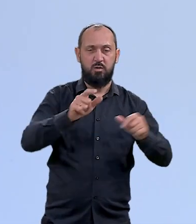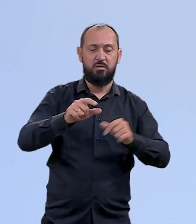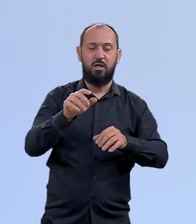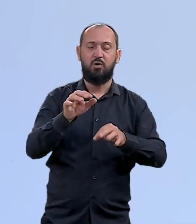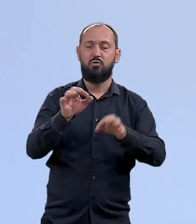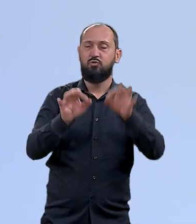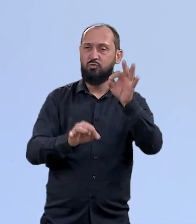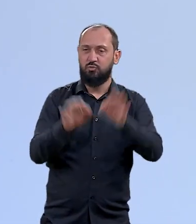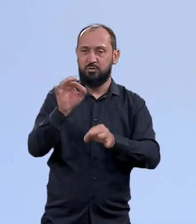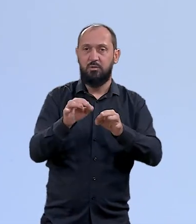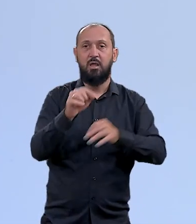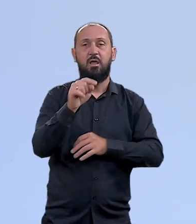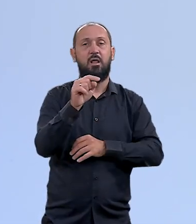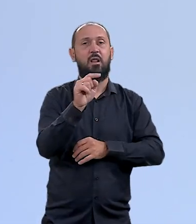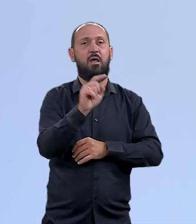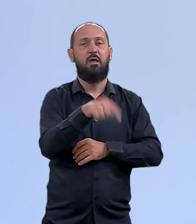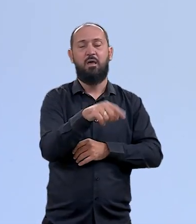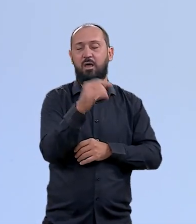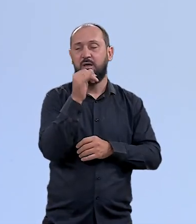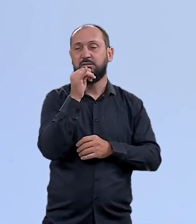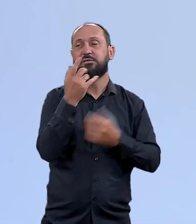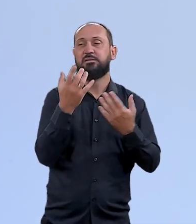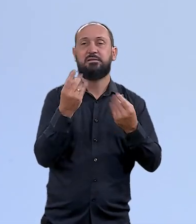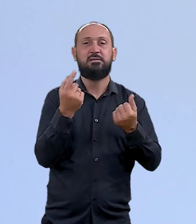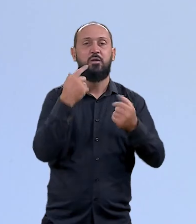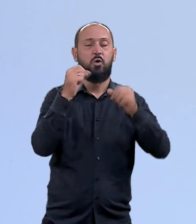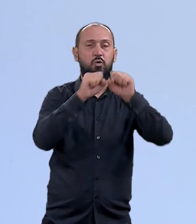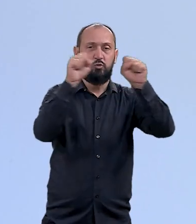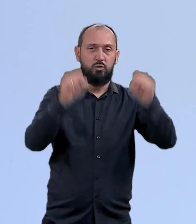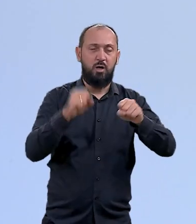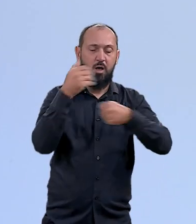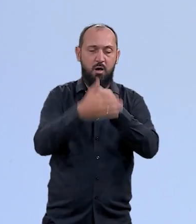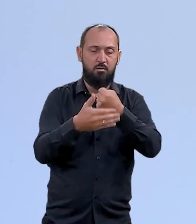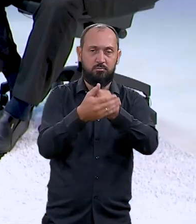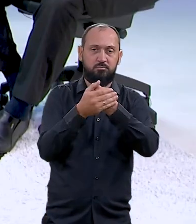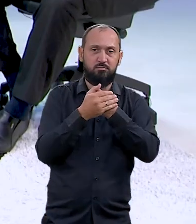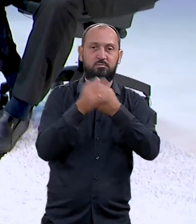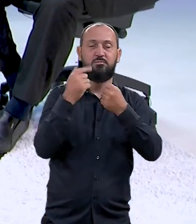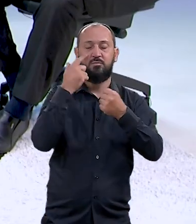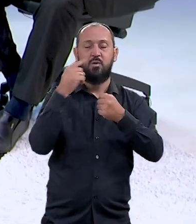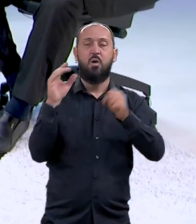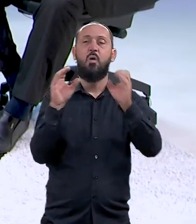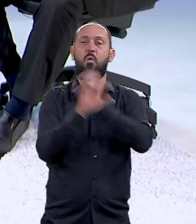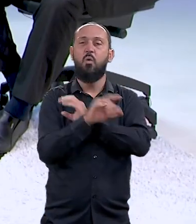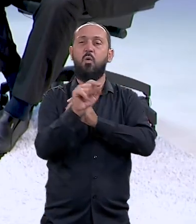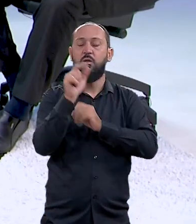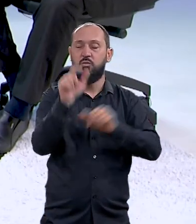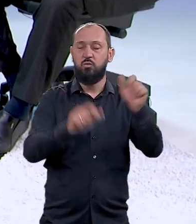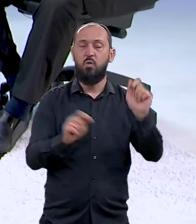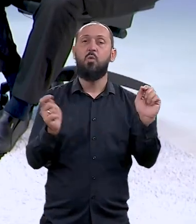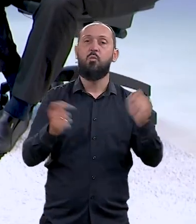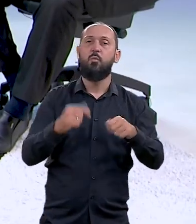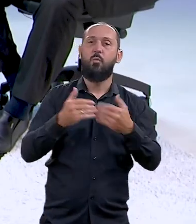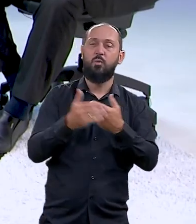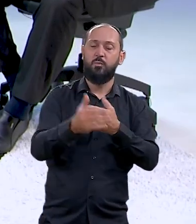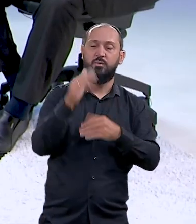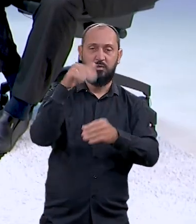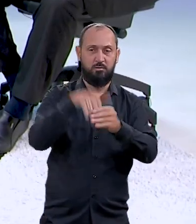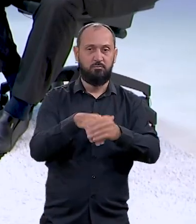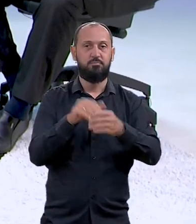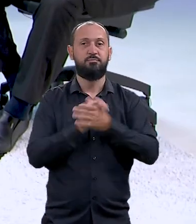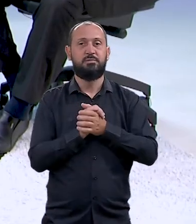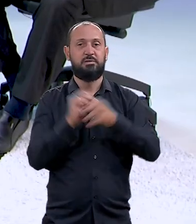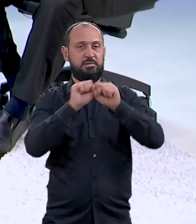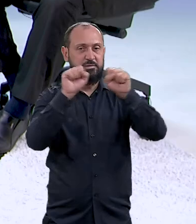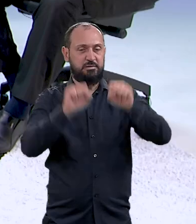está à disposição, então aí é fora do Pardal, mas é um link do TSE, se chama SIAD. Está no site do TSE? Está no site do TSE. O próprio